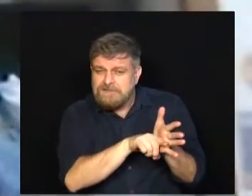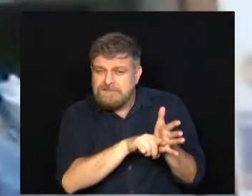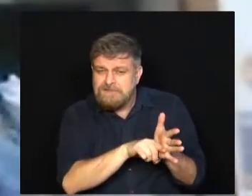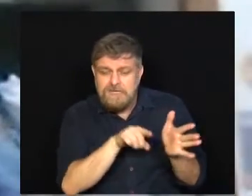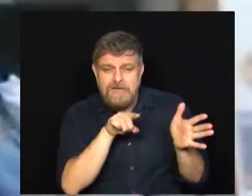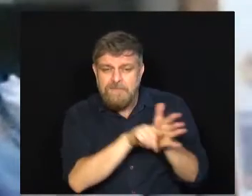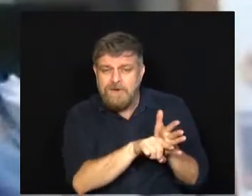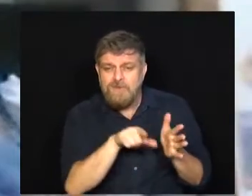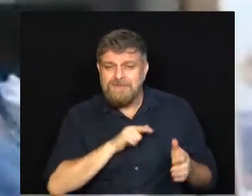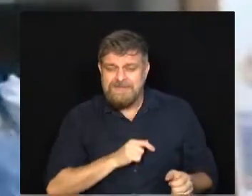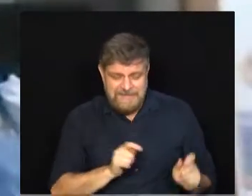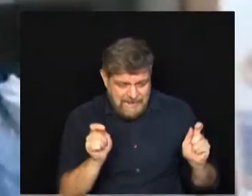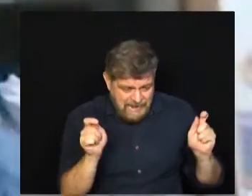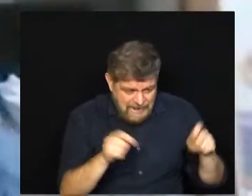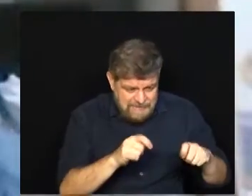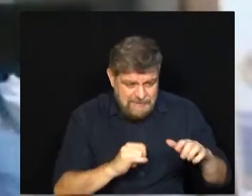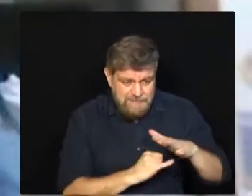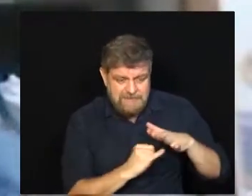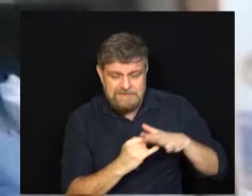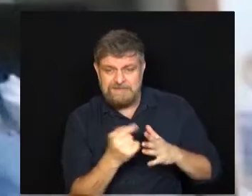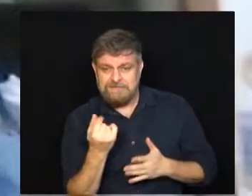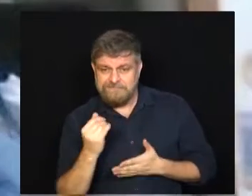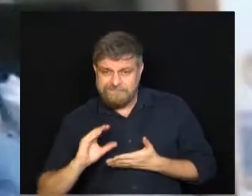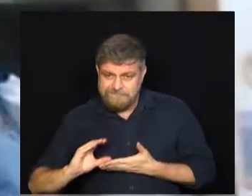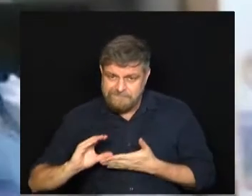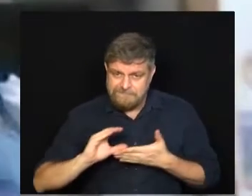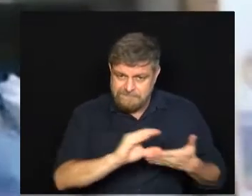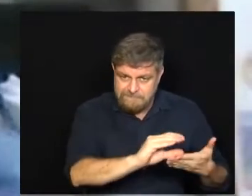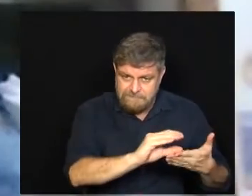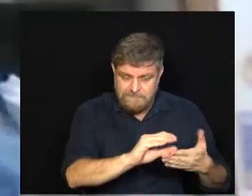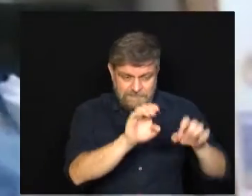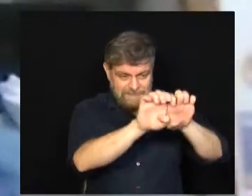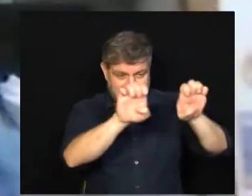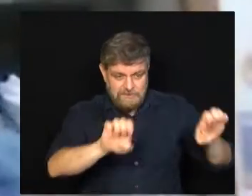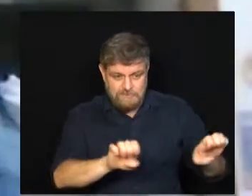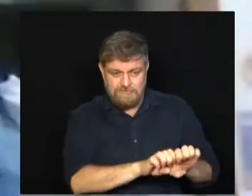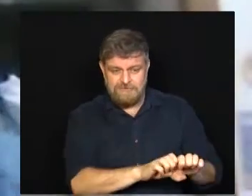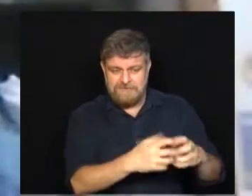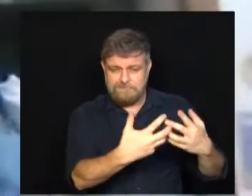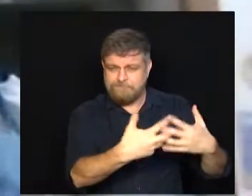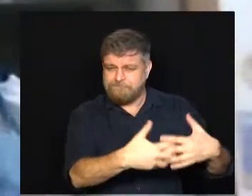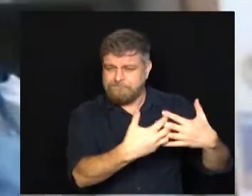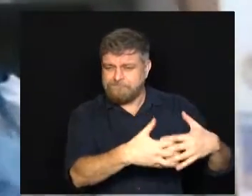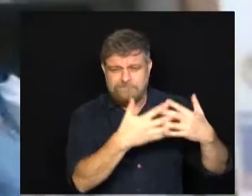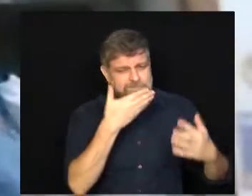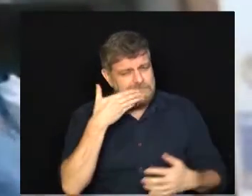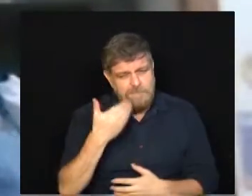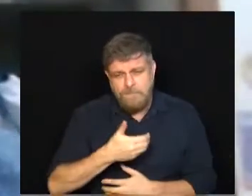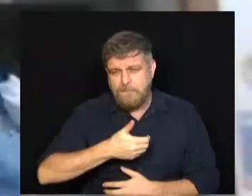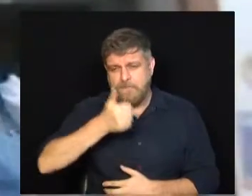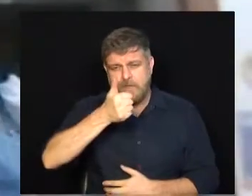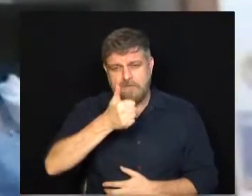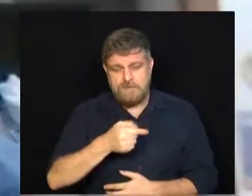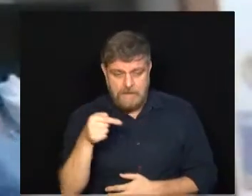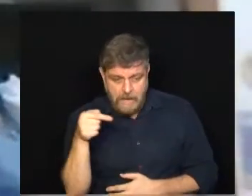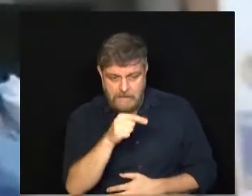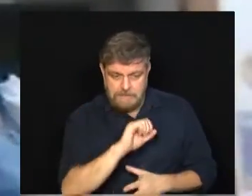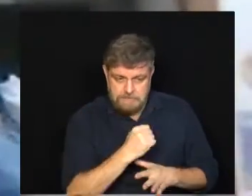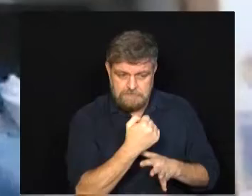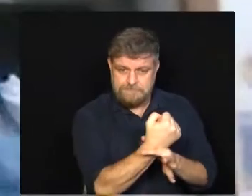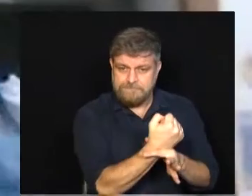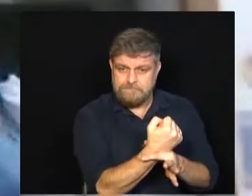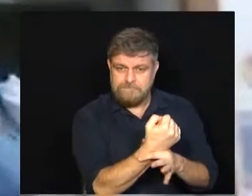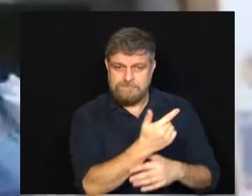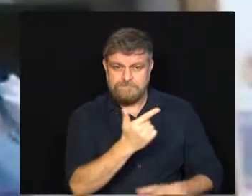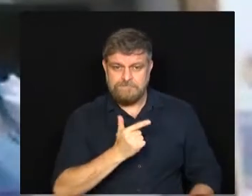termos institucionais, de reforço desses equipamentos, né, de melhorar a sua condição operacional, de garantir um